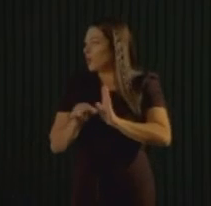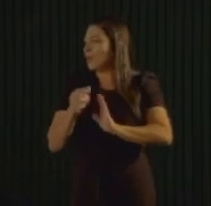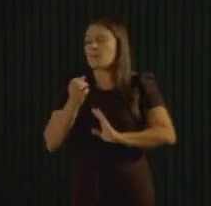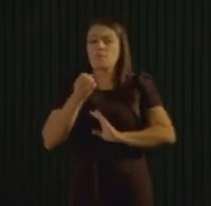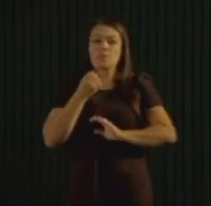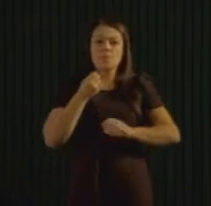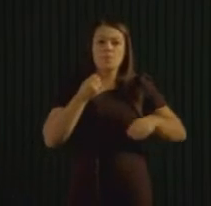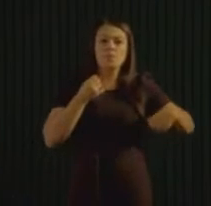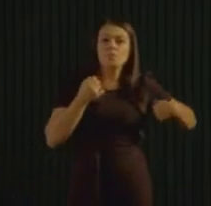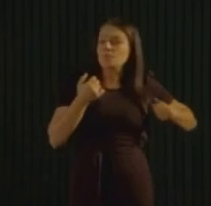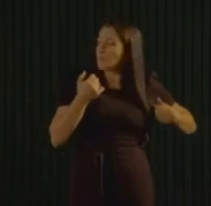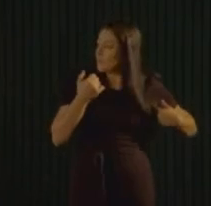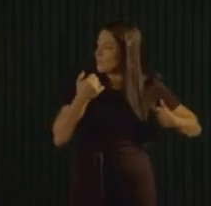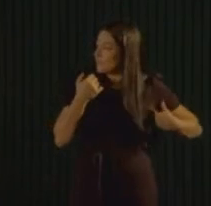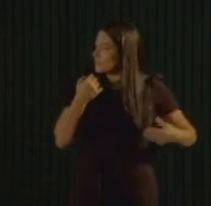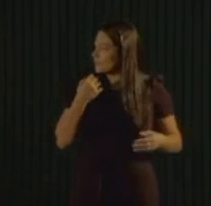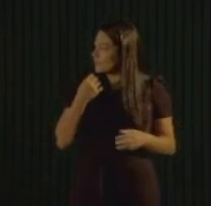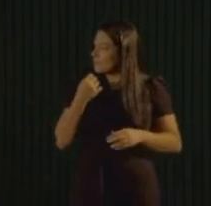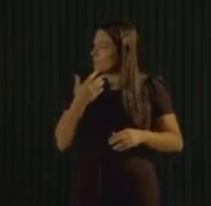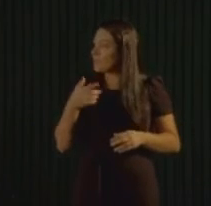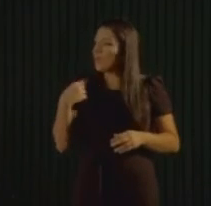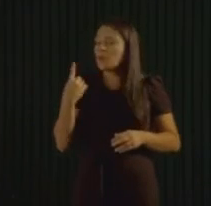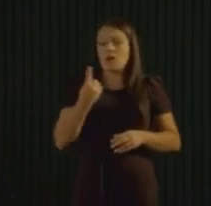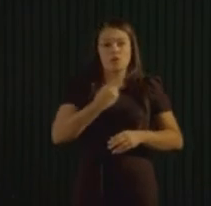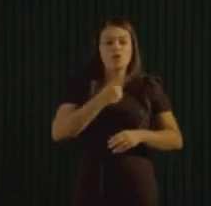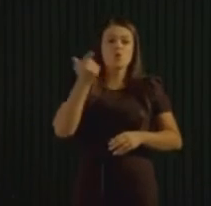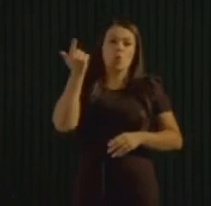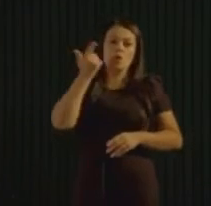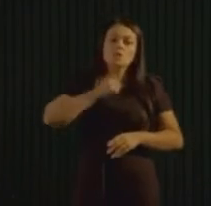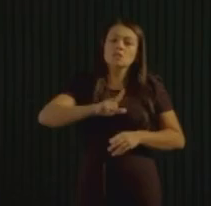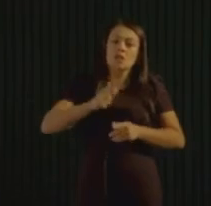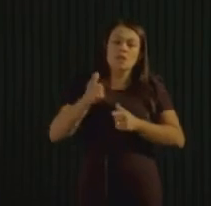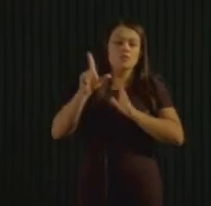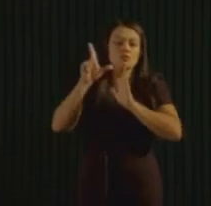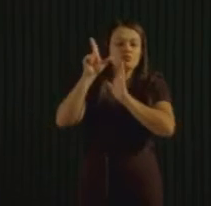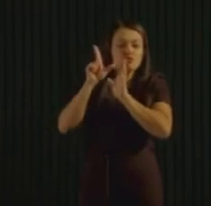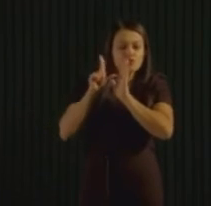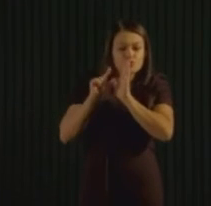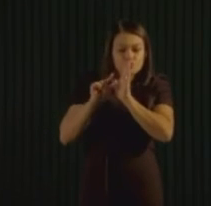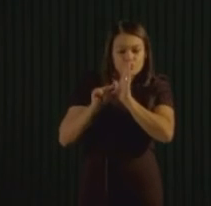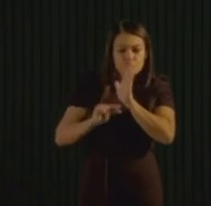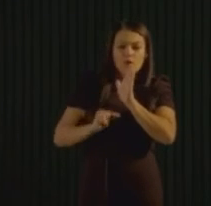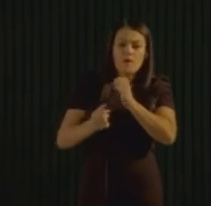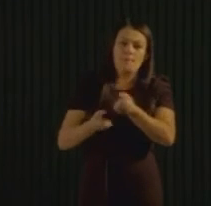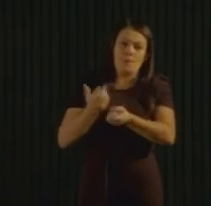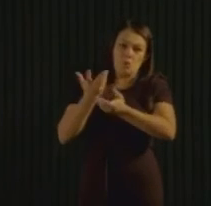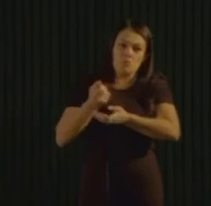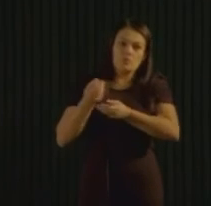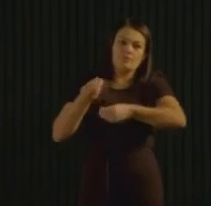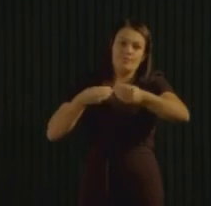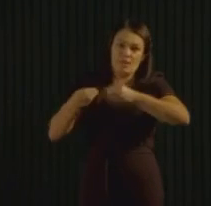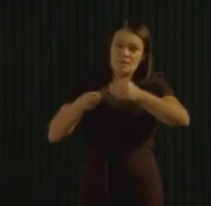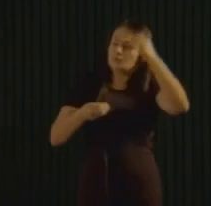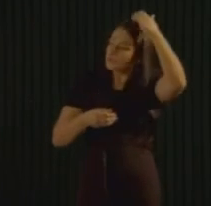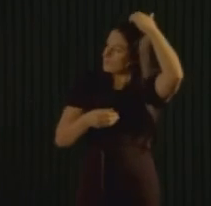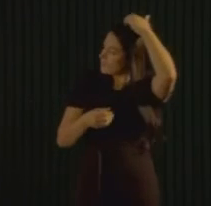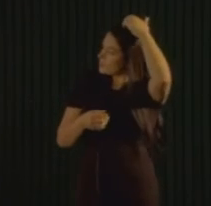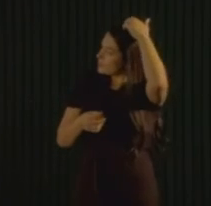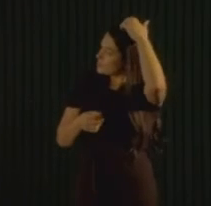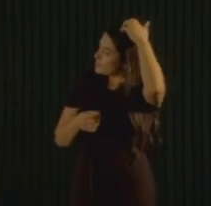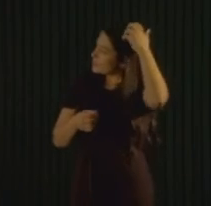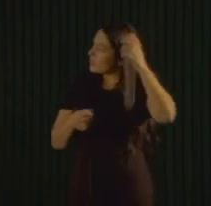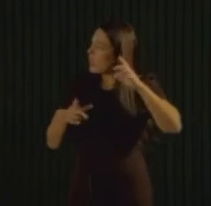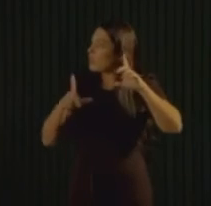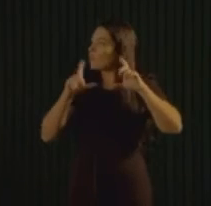uma média de X toneladas que eles colocam no mercado em embalagens e a gente recupera isso em resíduo com limpezas de praia.